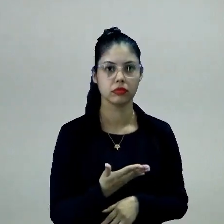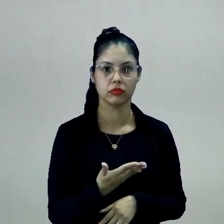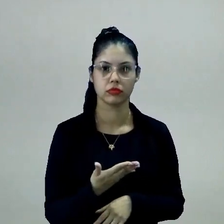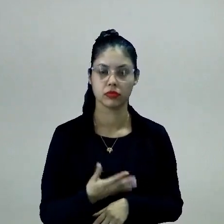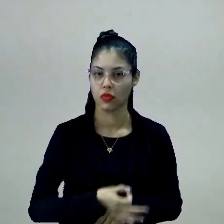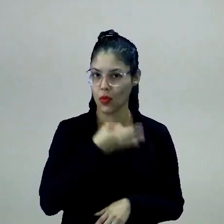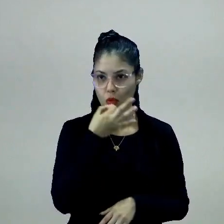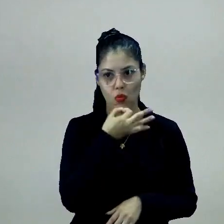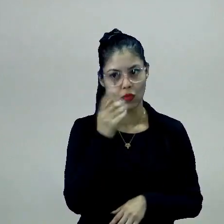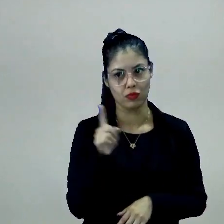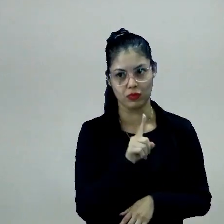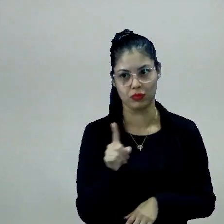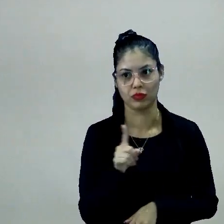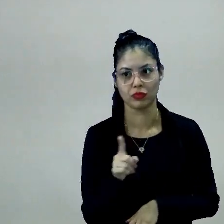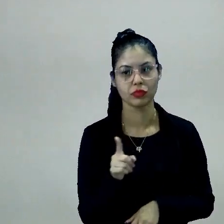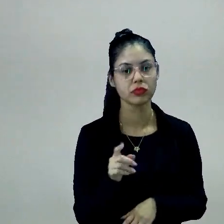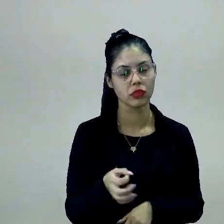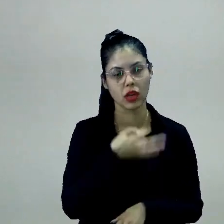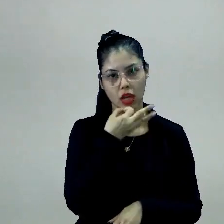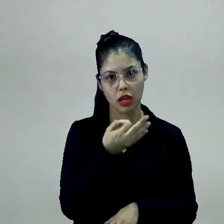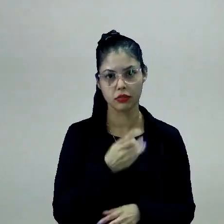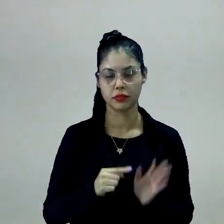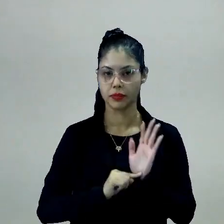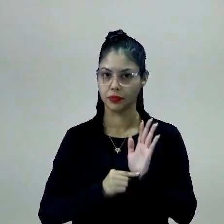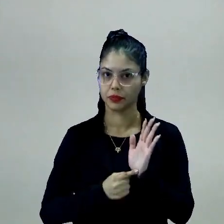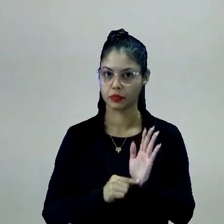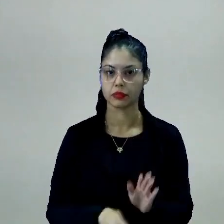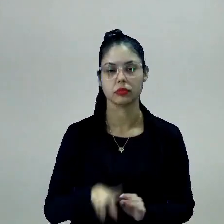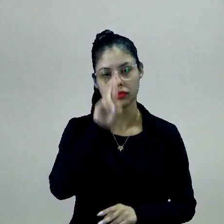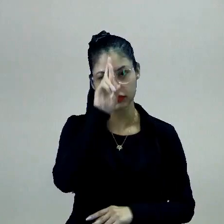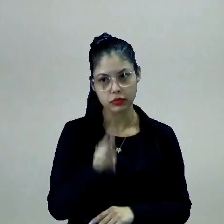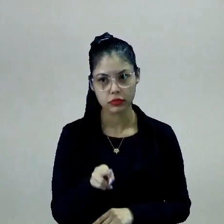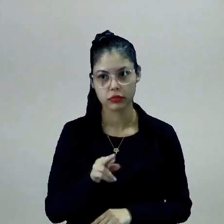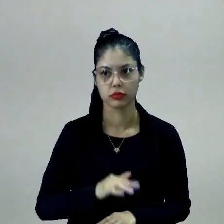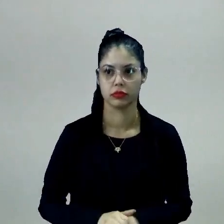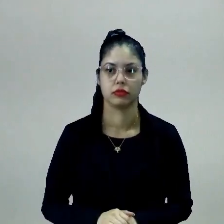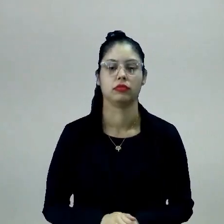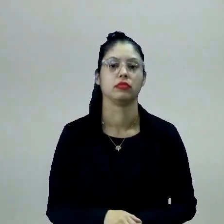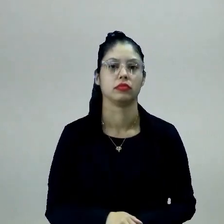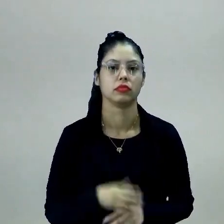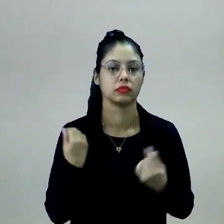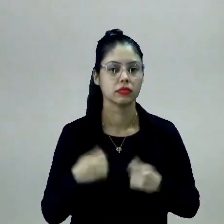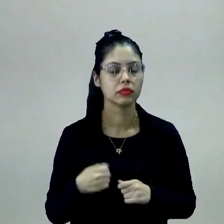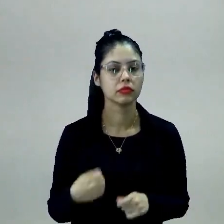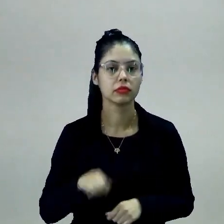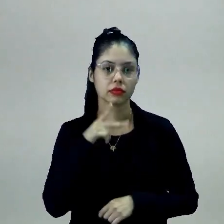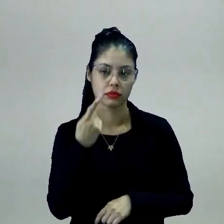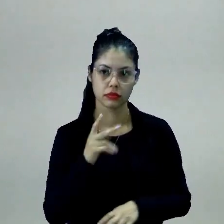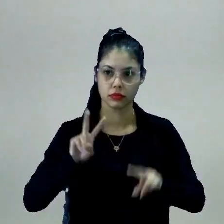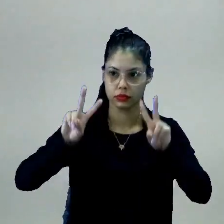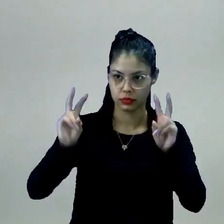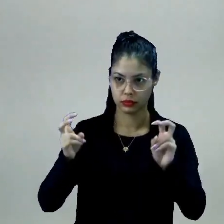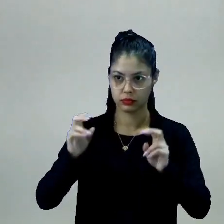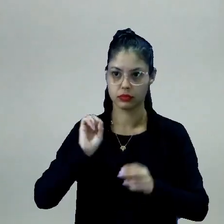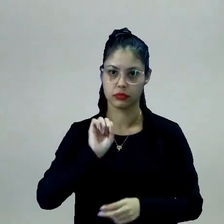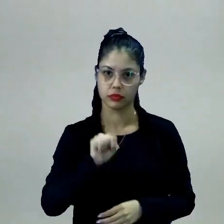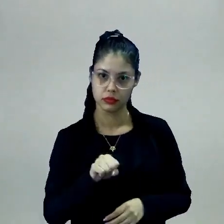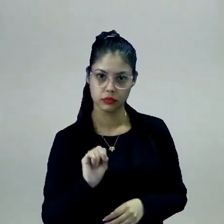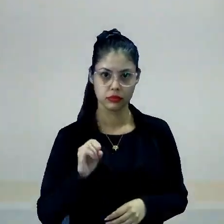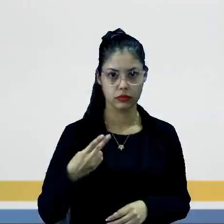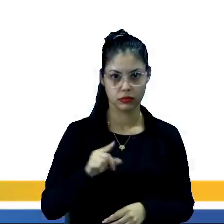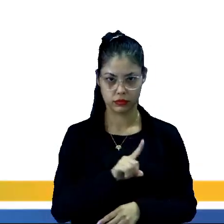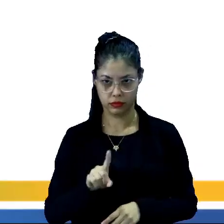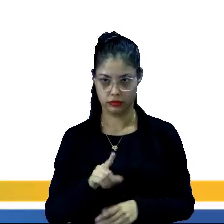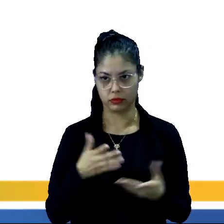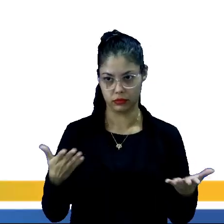uma argumentação. A argumentação você tem que apontar as razões, né? Você tem que falar sobre. Não é sim ou